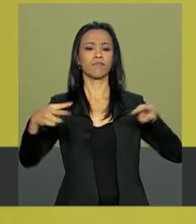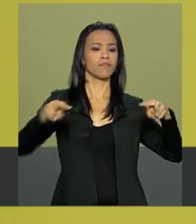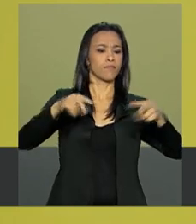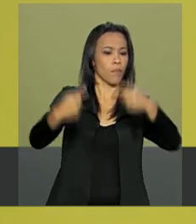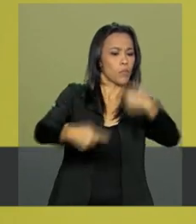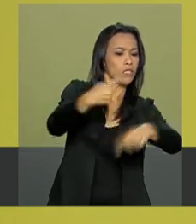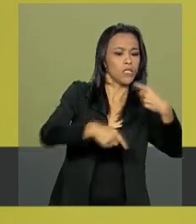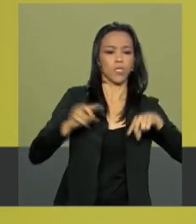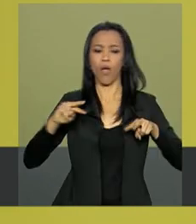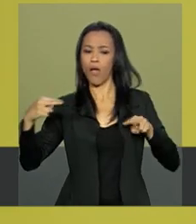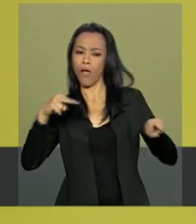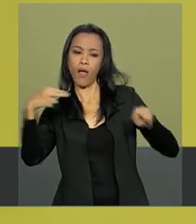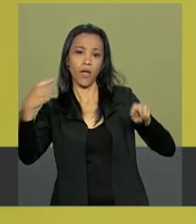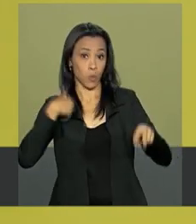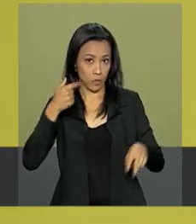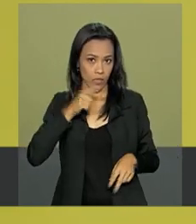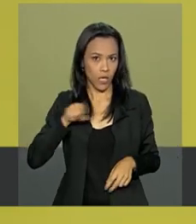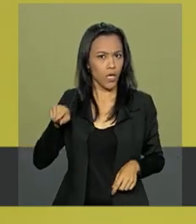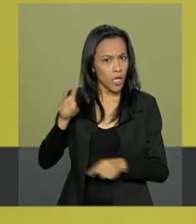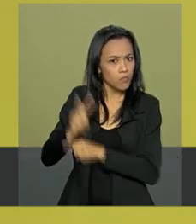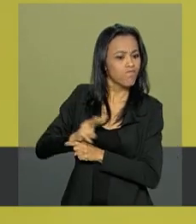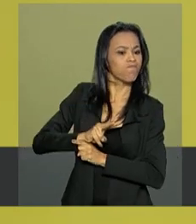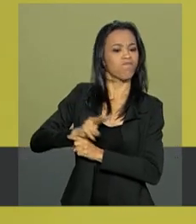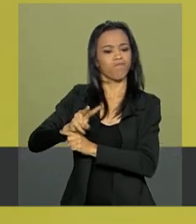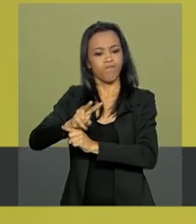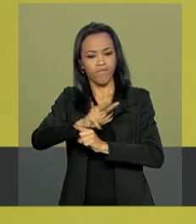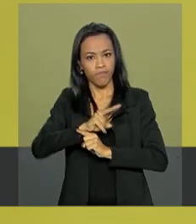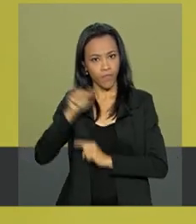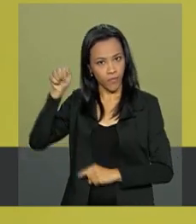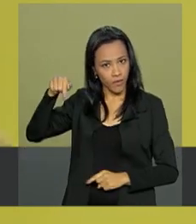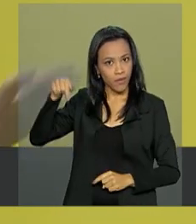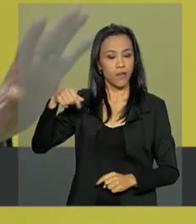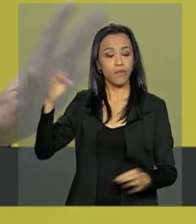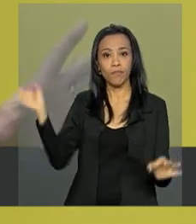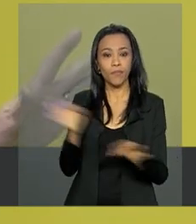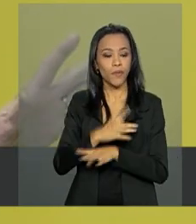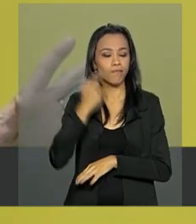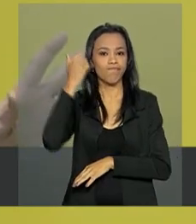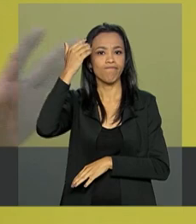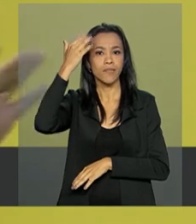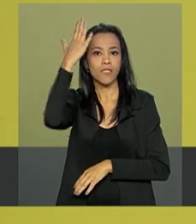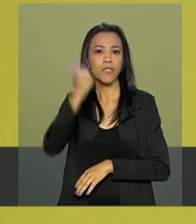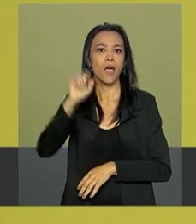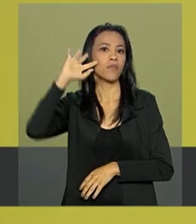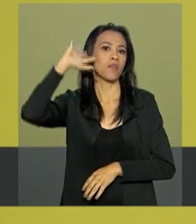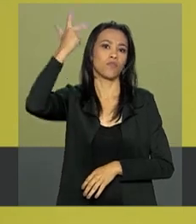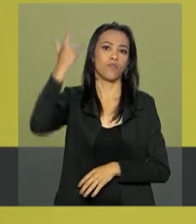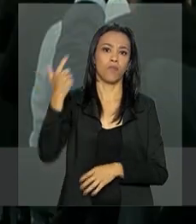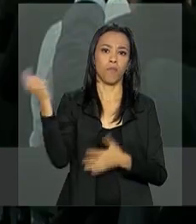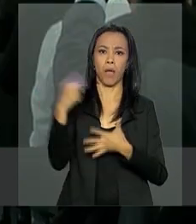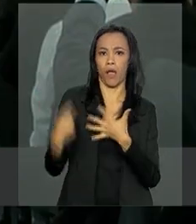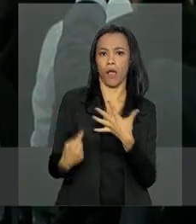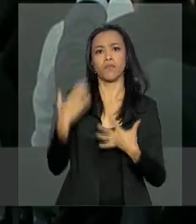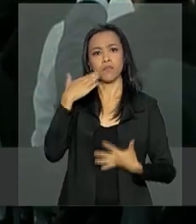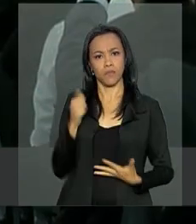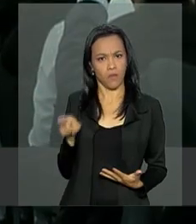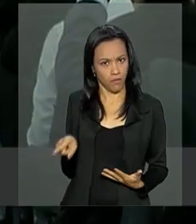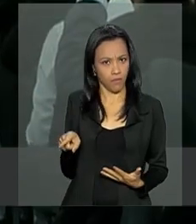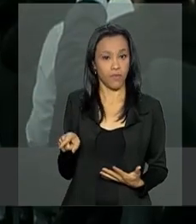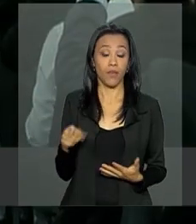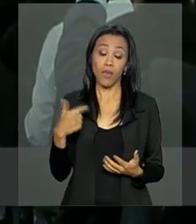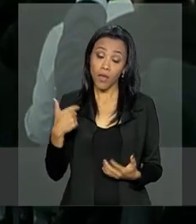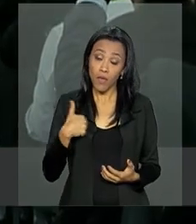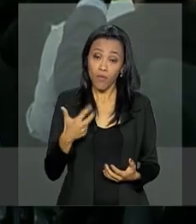político-administrativa nacional e prontamente encaminhar soluções. Eu digo isso para